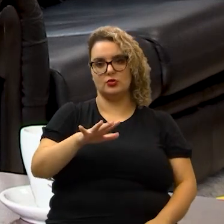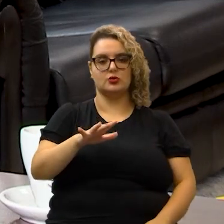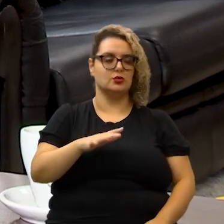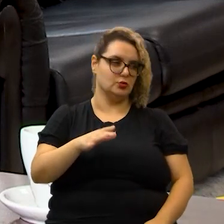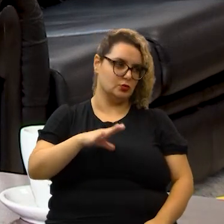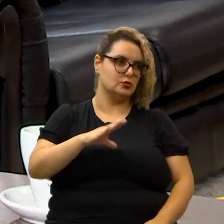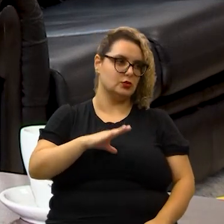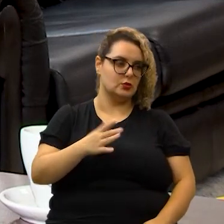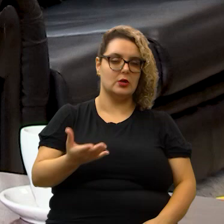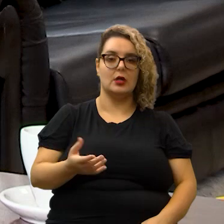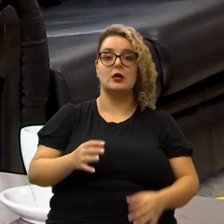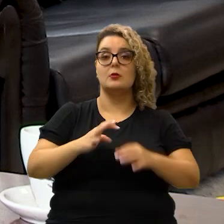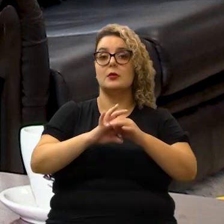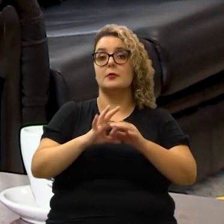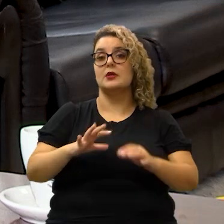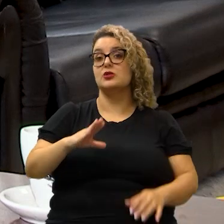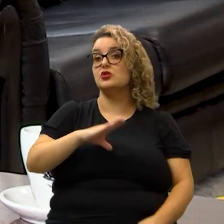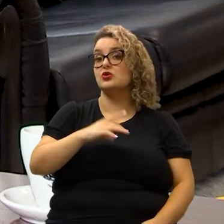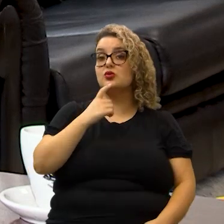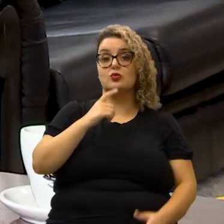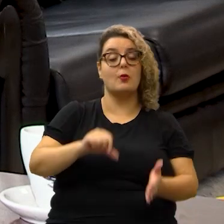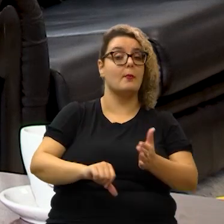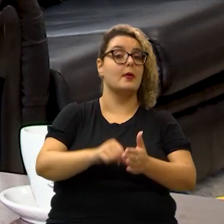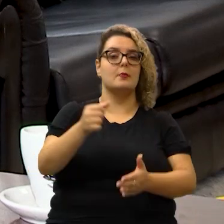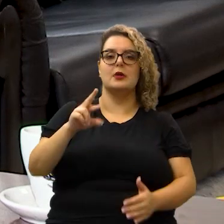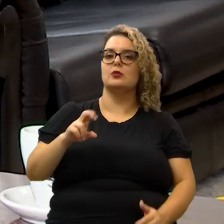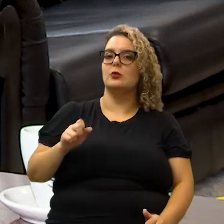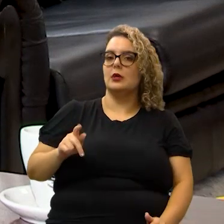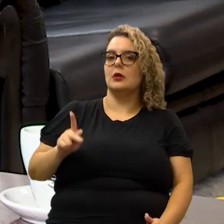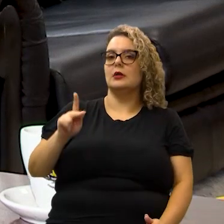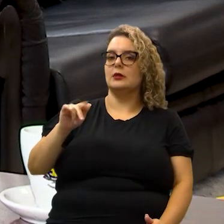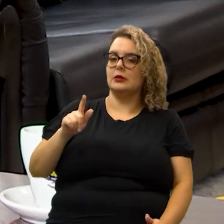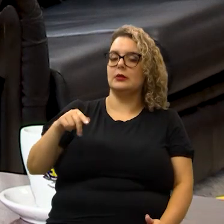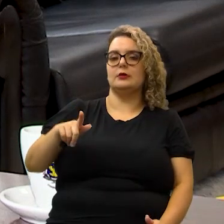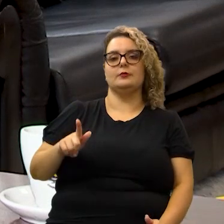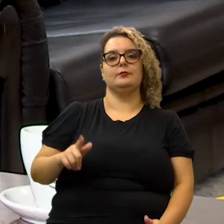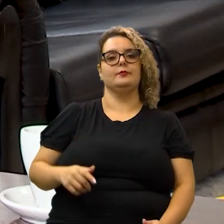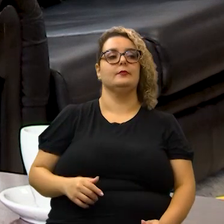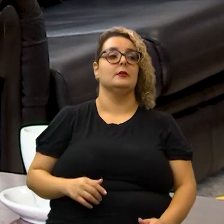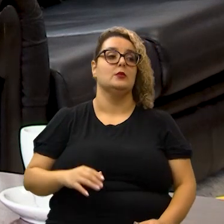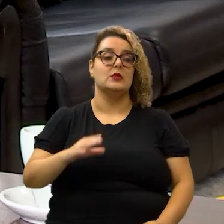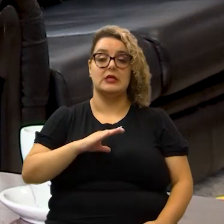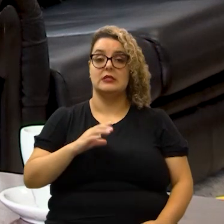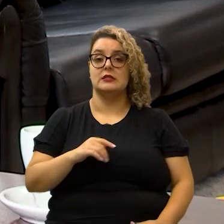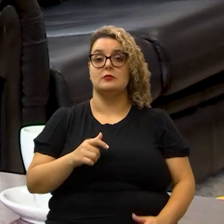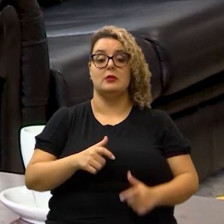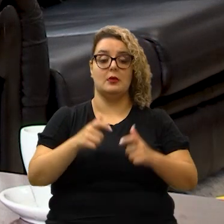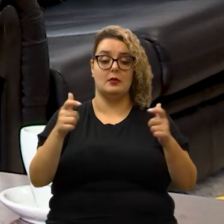estar no primeiro lugar do ranking das cidades acima de 500 mil